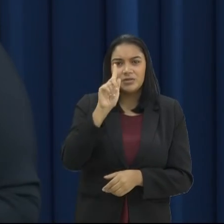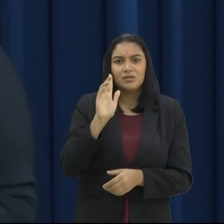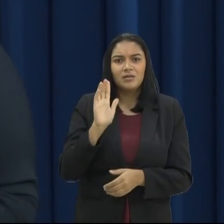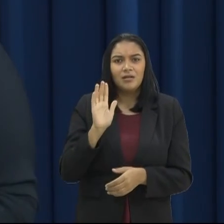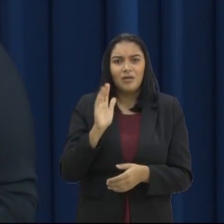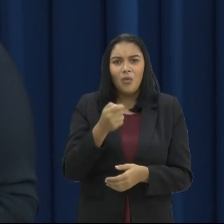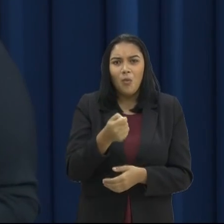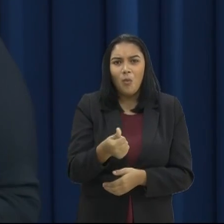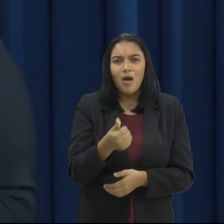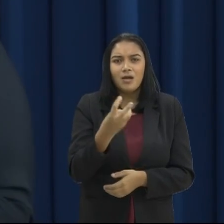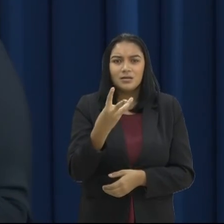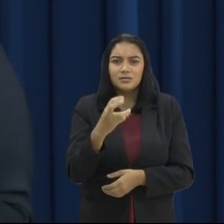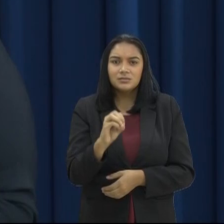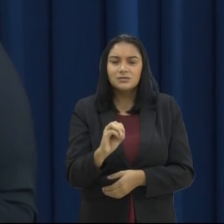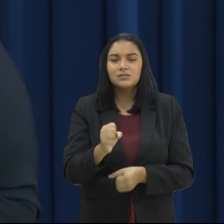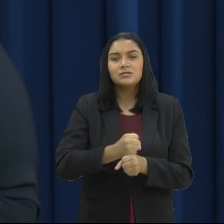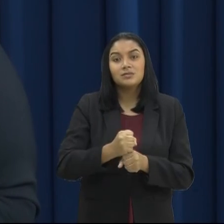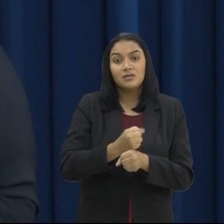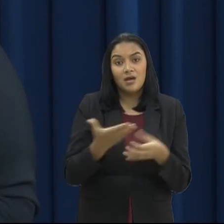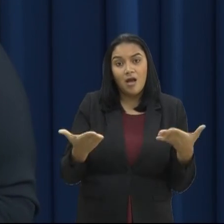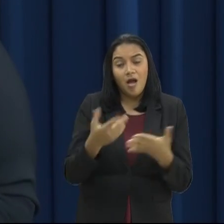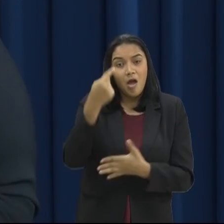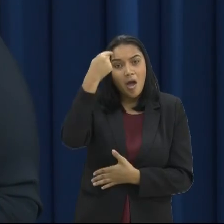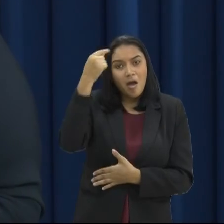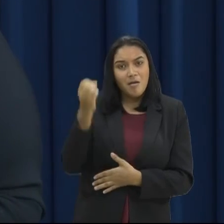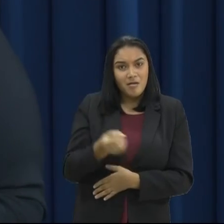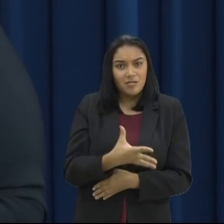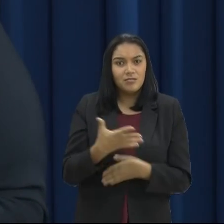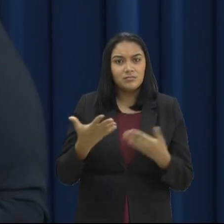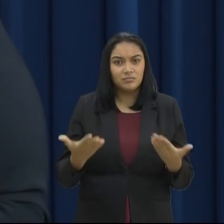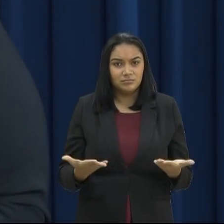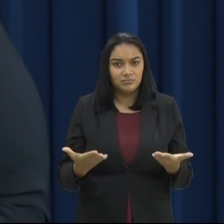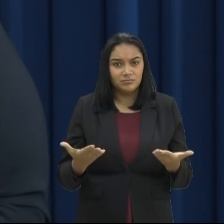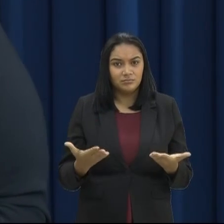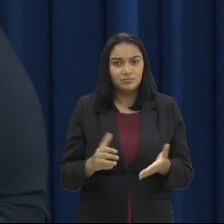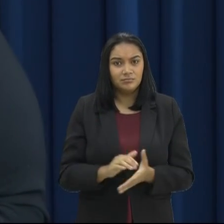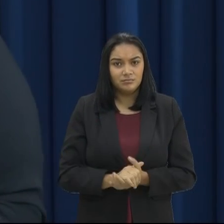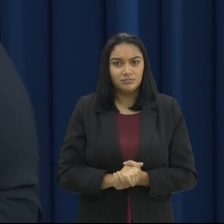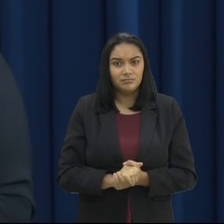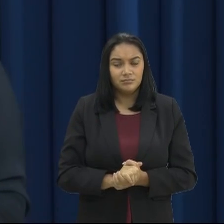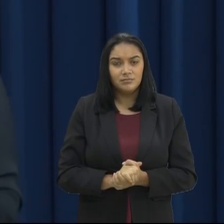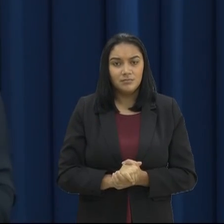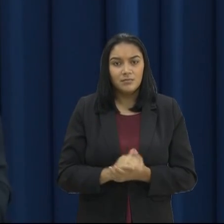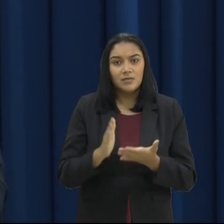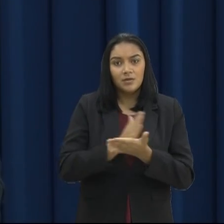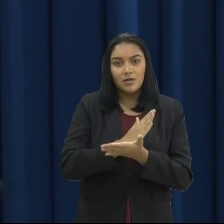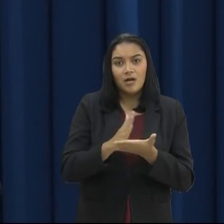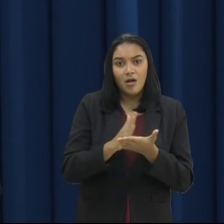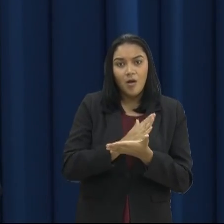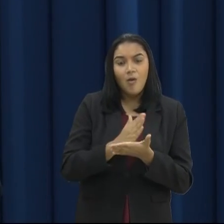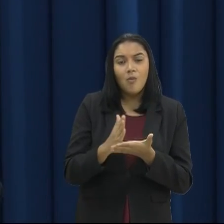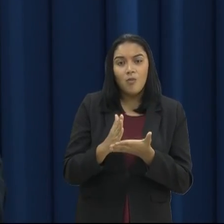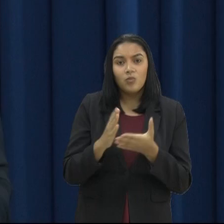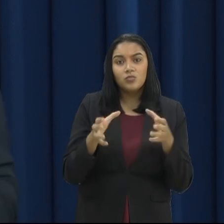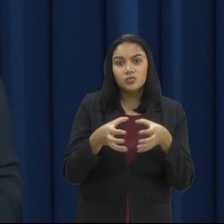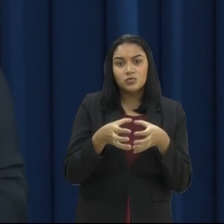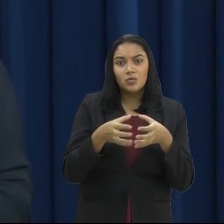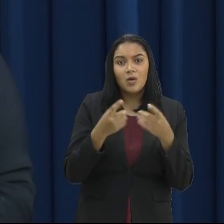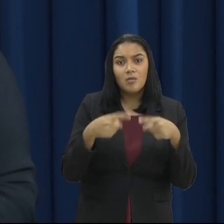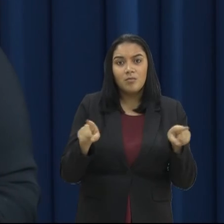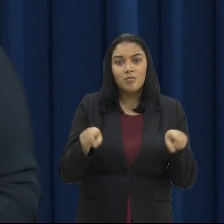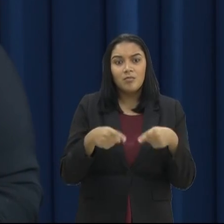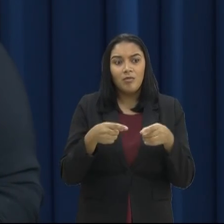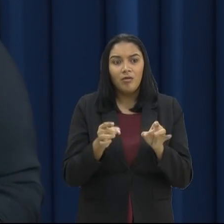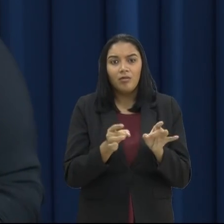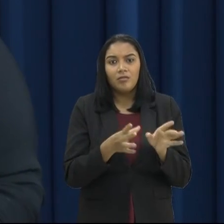quase 30 anos e que agora pensa em inovar. Muitas das classes, as classes do músico, elas ficaram à